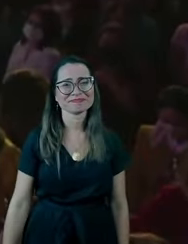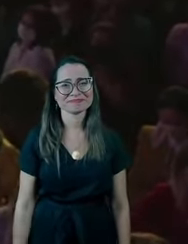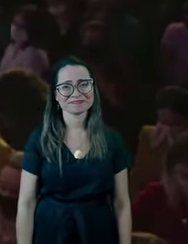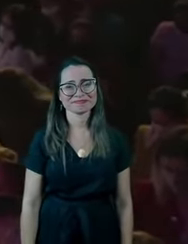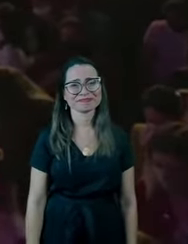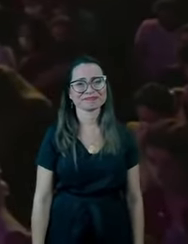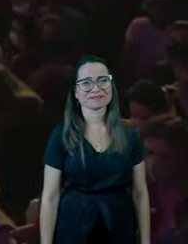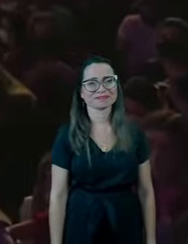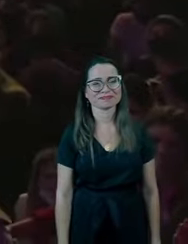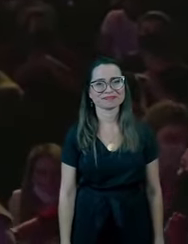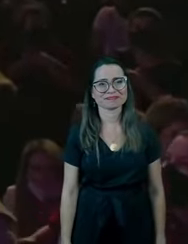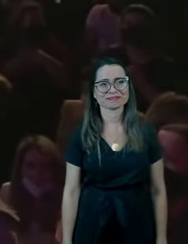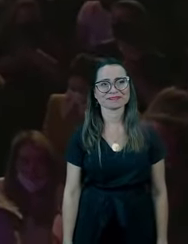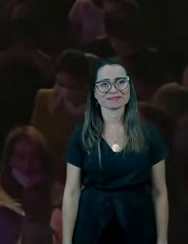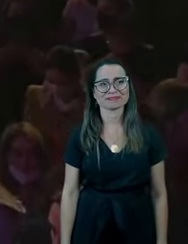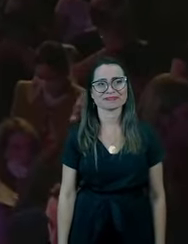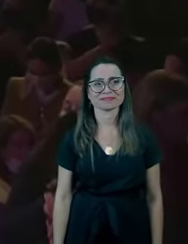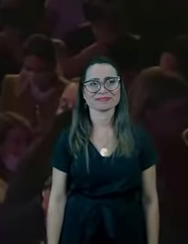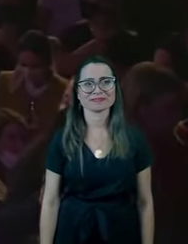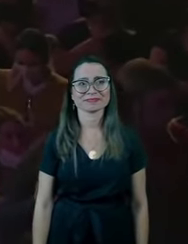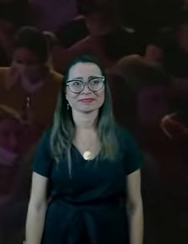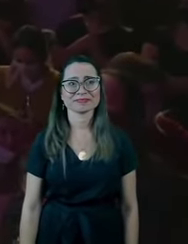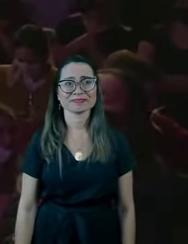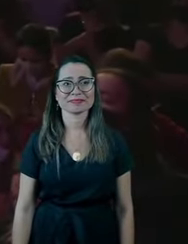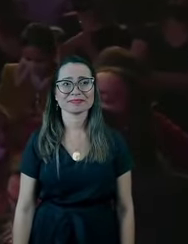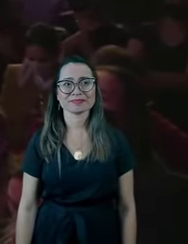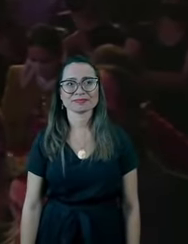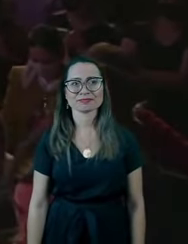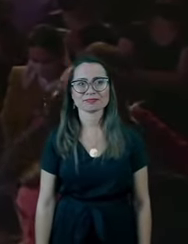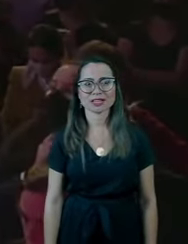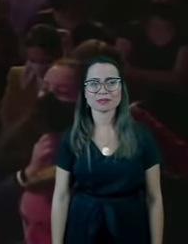Isso. Deus não esqueceu de você.